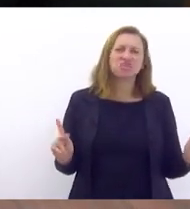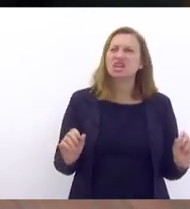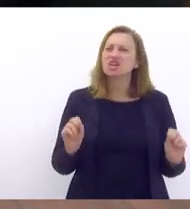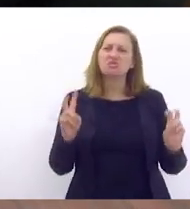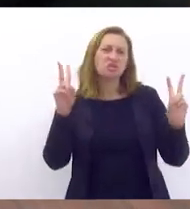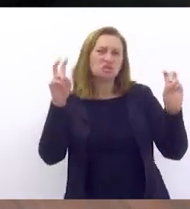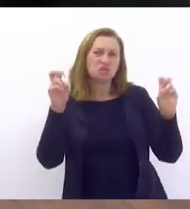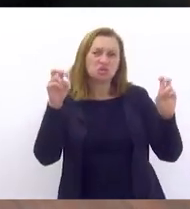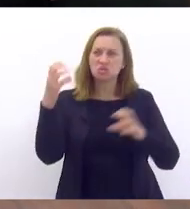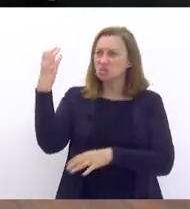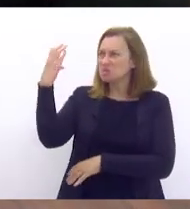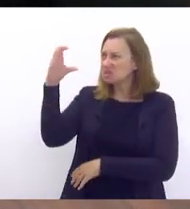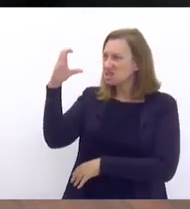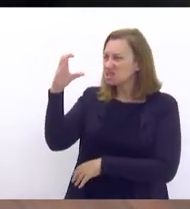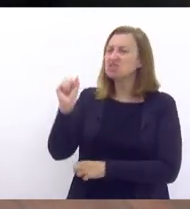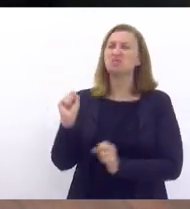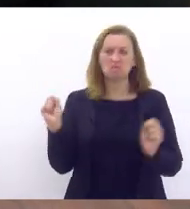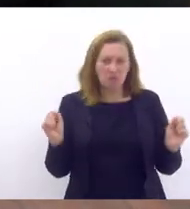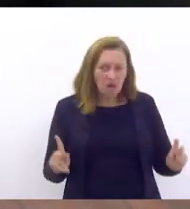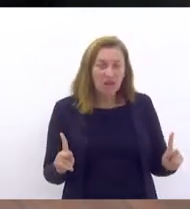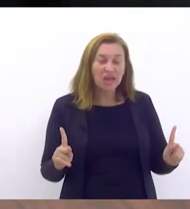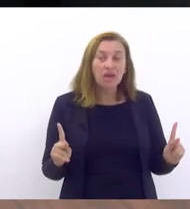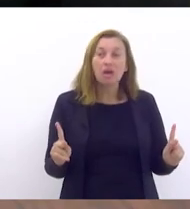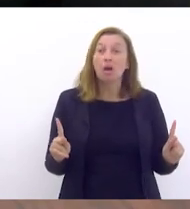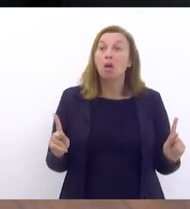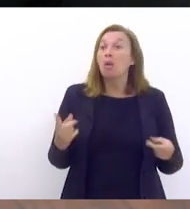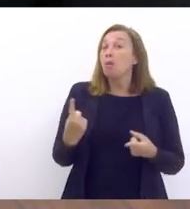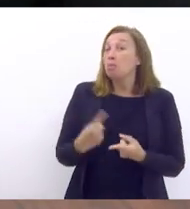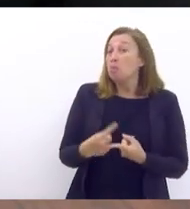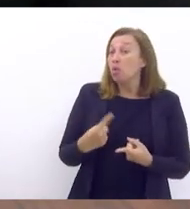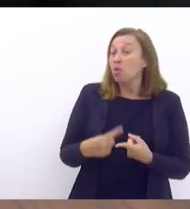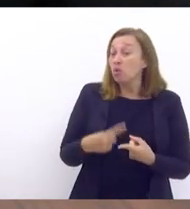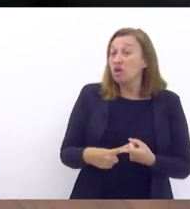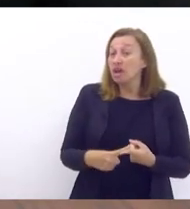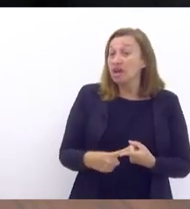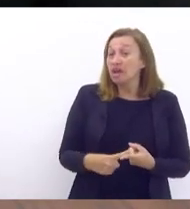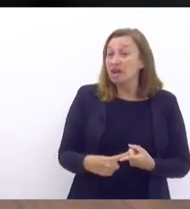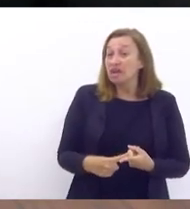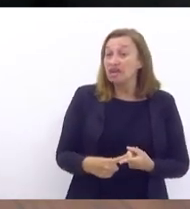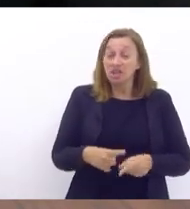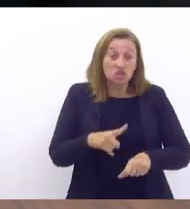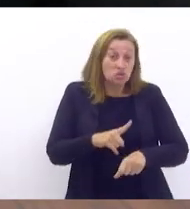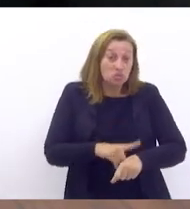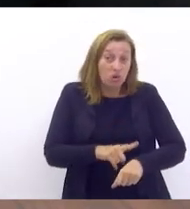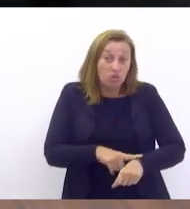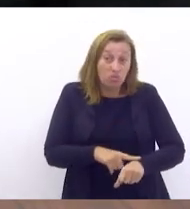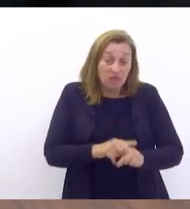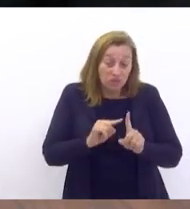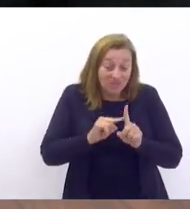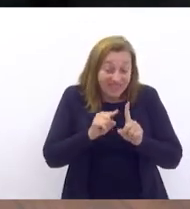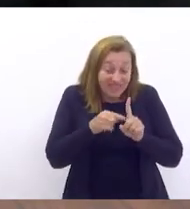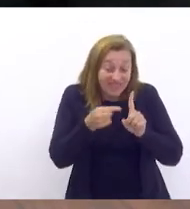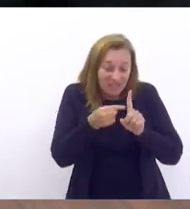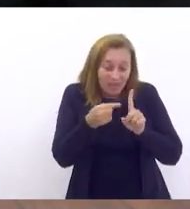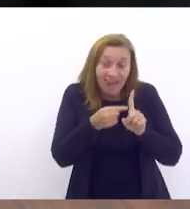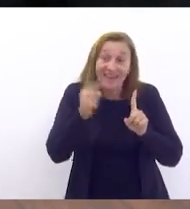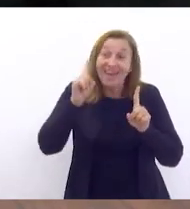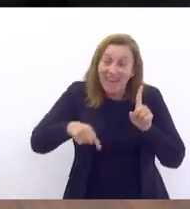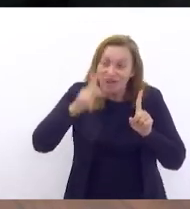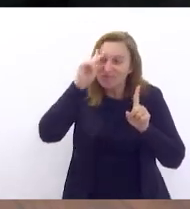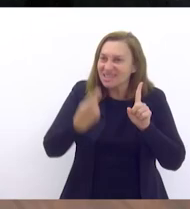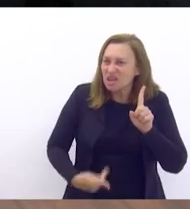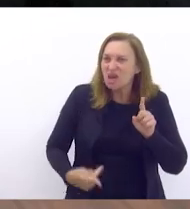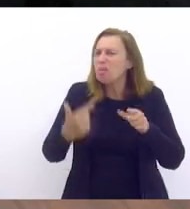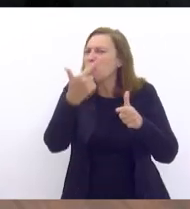questão científica, estaria superado, porque desde a concepção é um ser humano. Mas o problema não é esse mais,